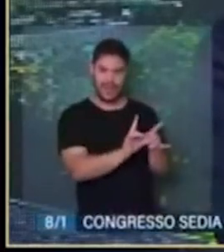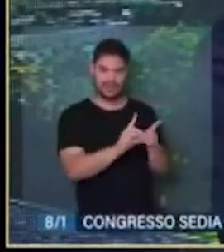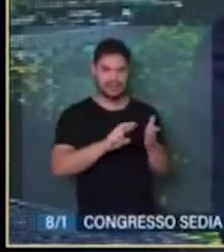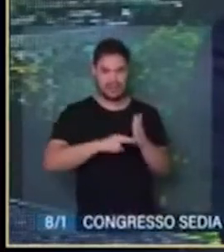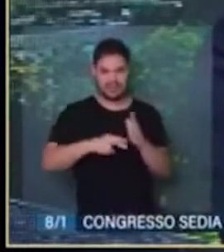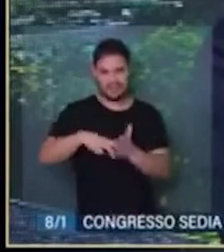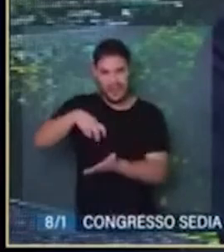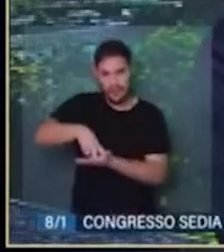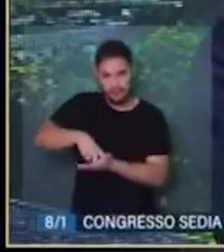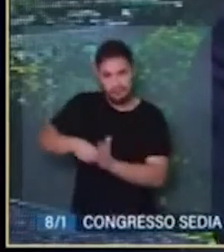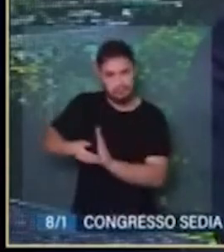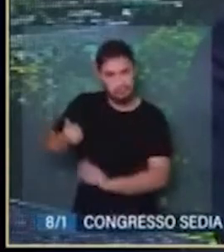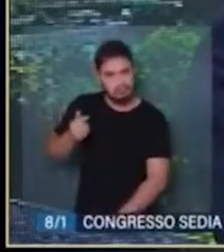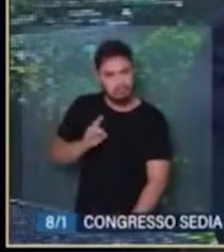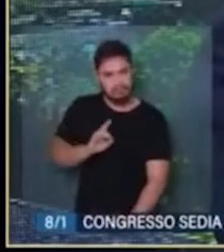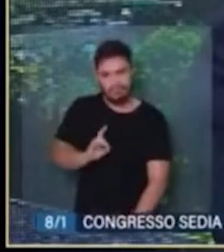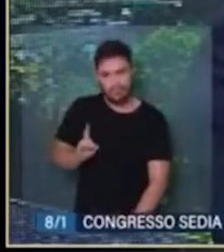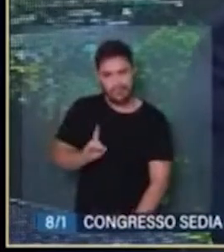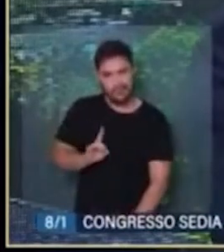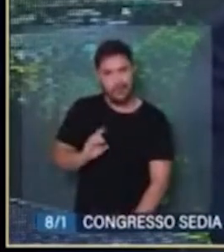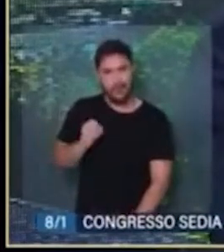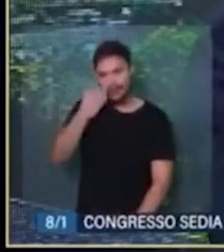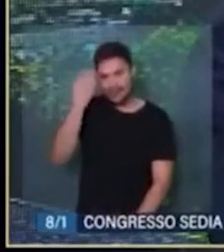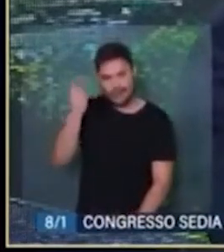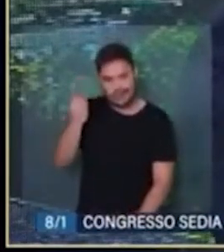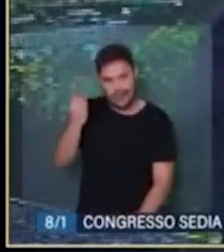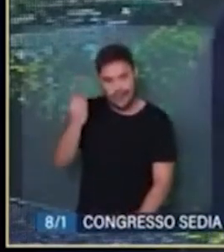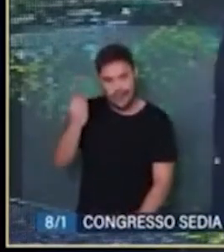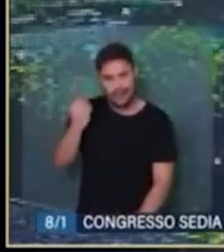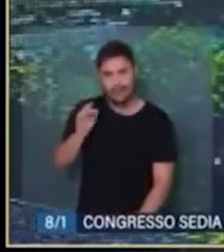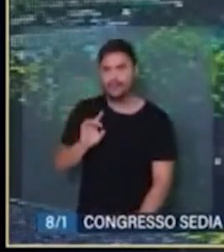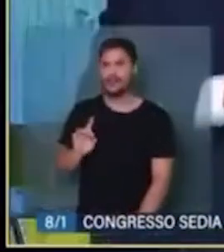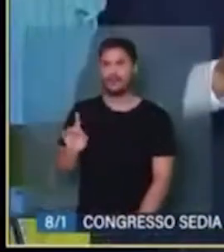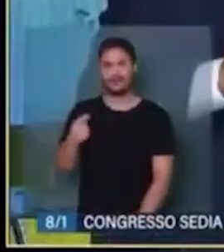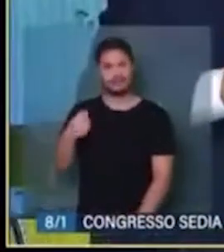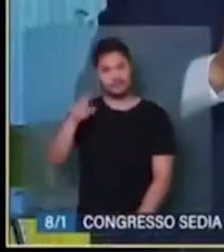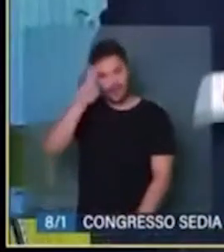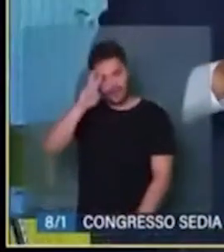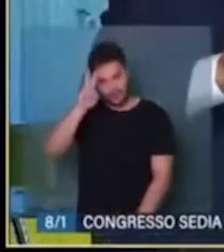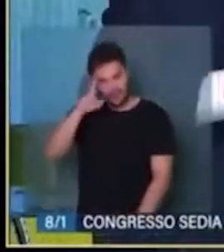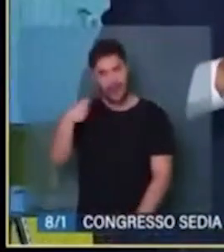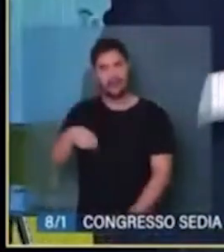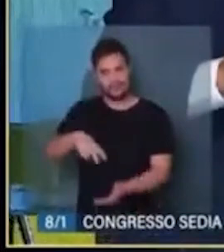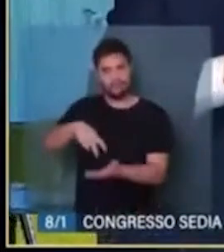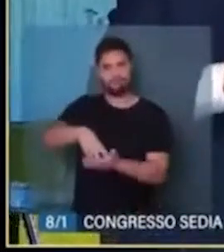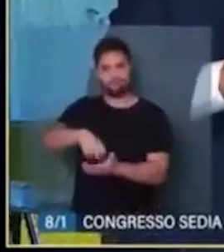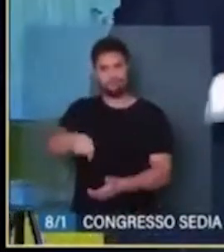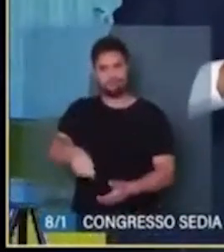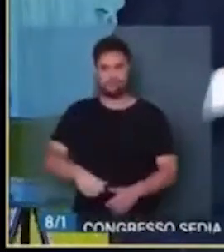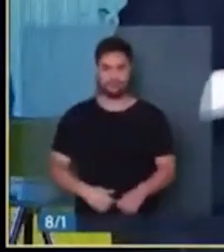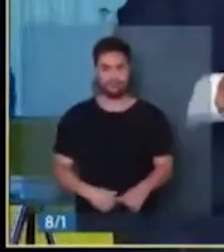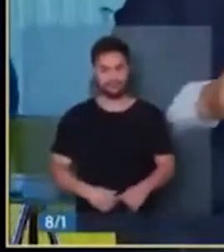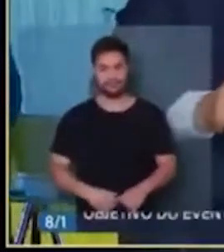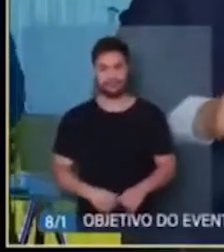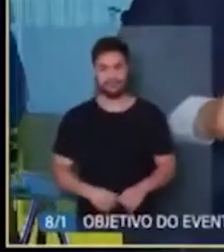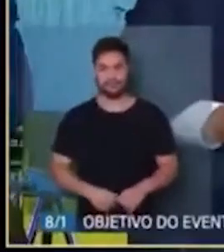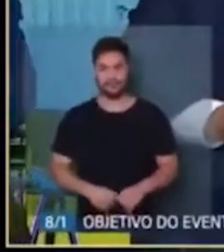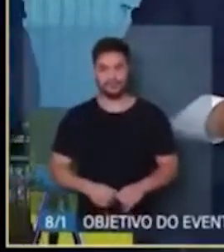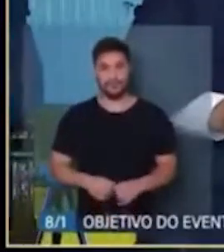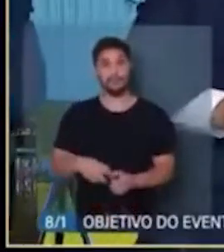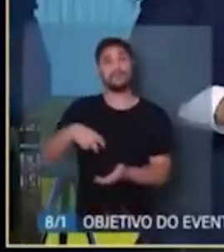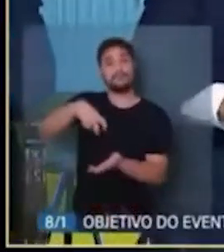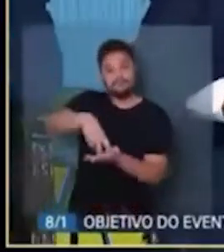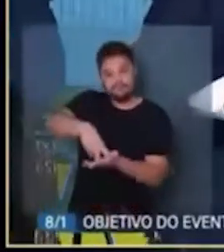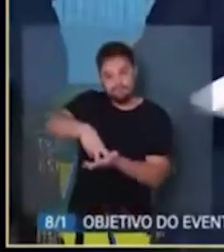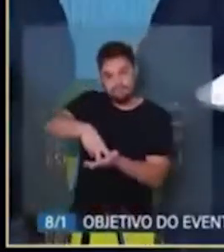instrumentos que hoje estão nas mãos de todo mundo e que são usados pela extrema-direita para divulgar mentiras, para promover o ódio